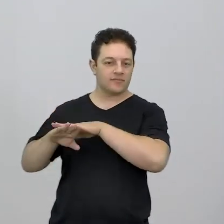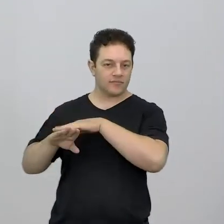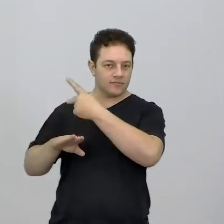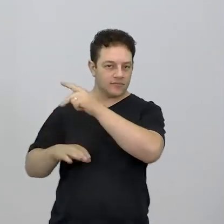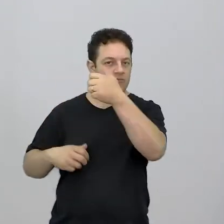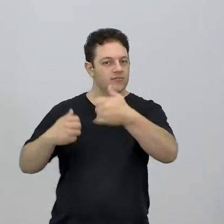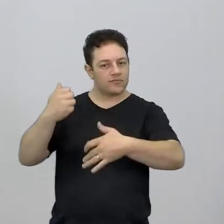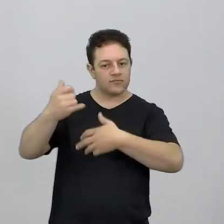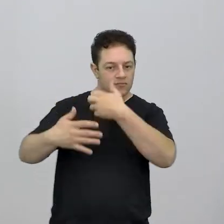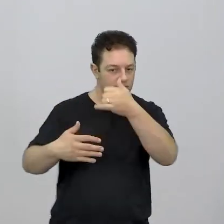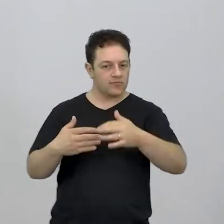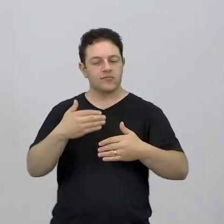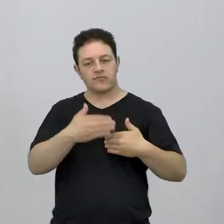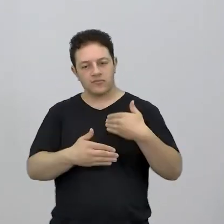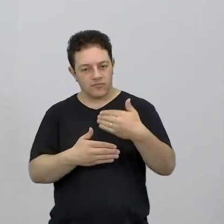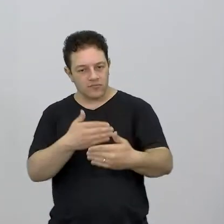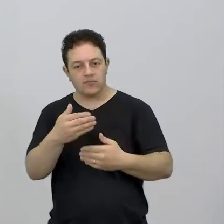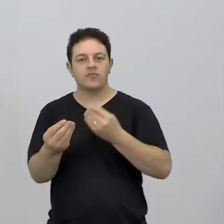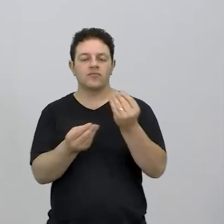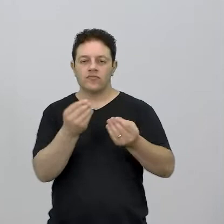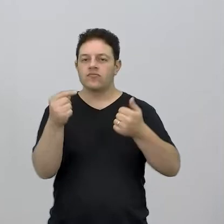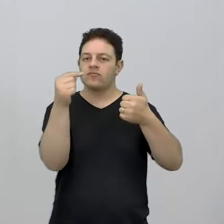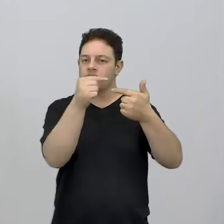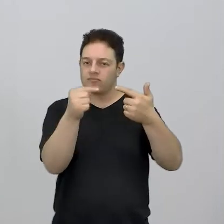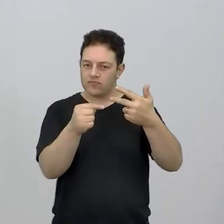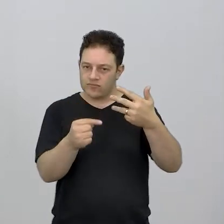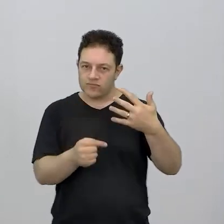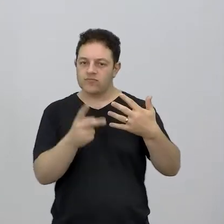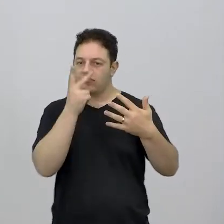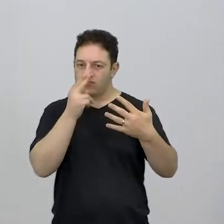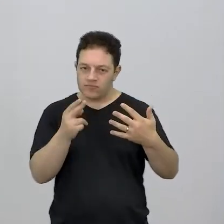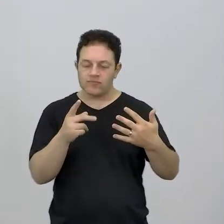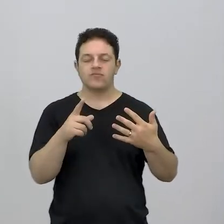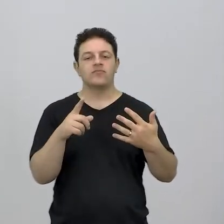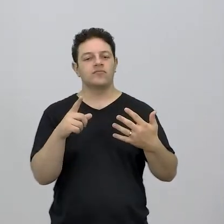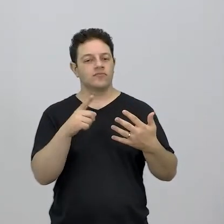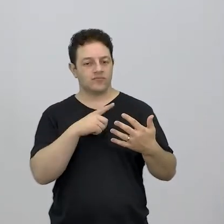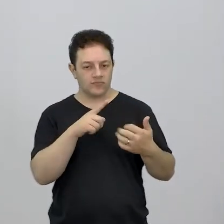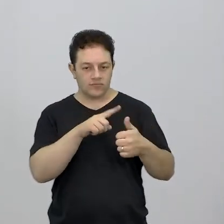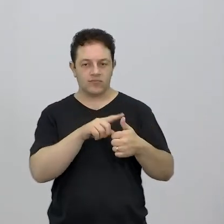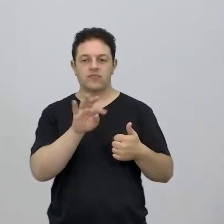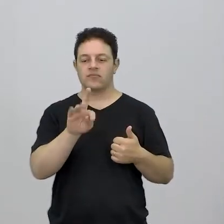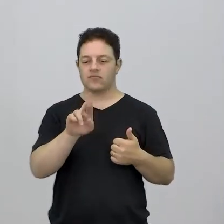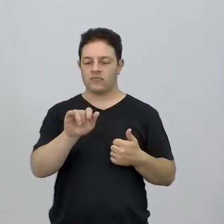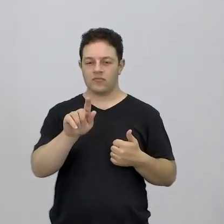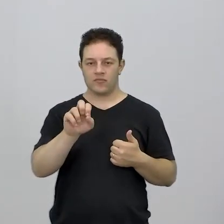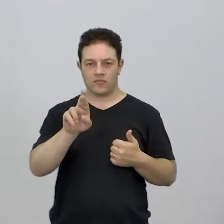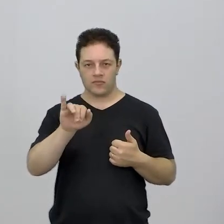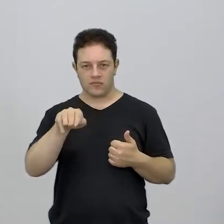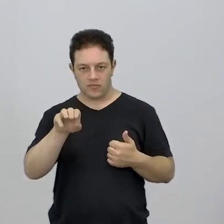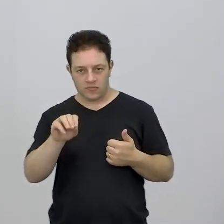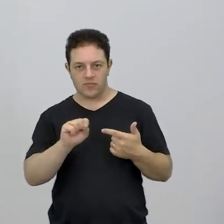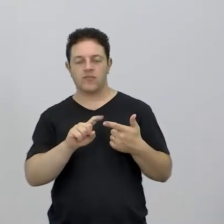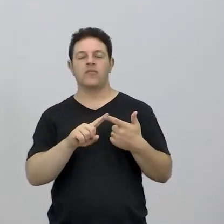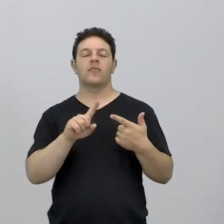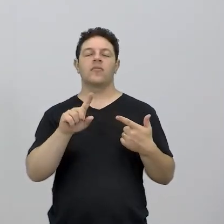esses processos ou esses modelos que são o Taylorismo, o Fordismo,